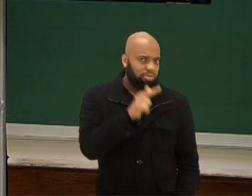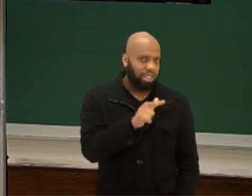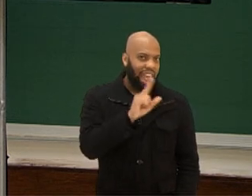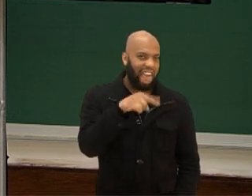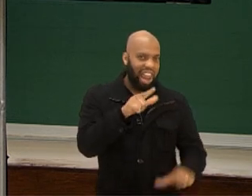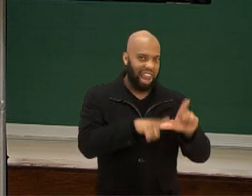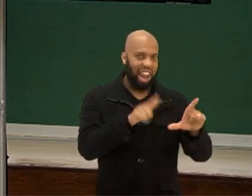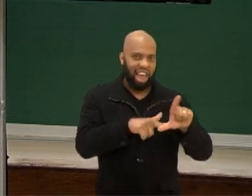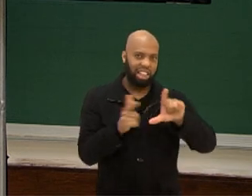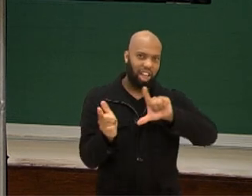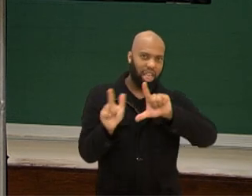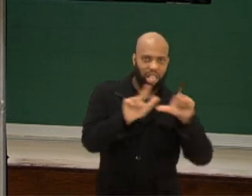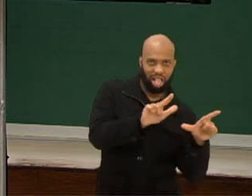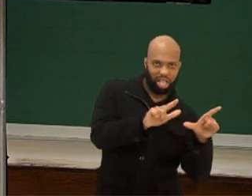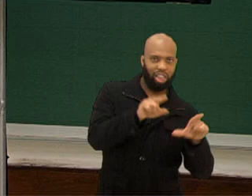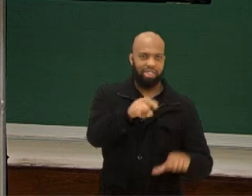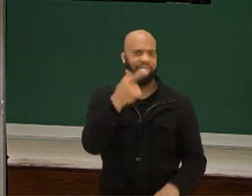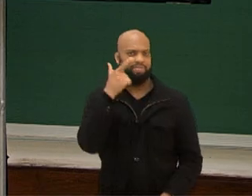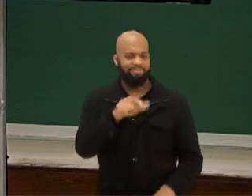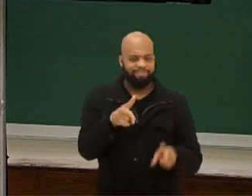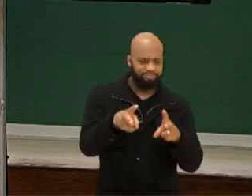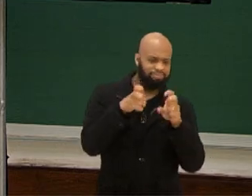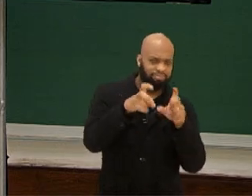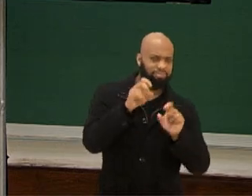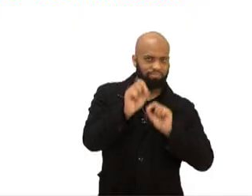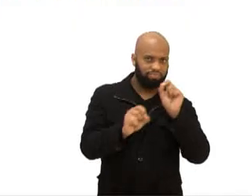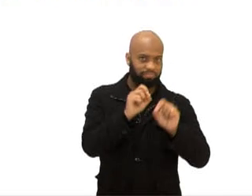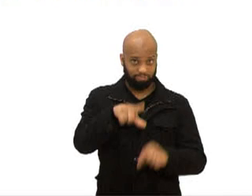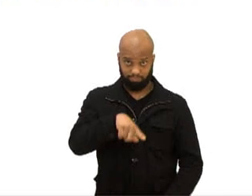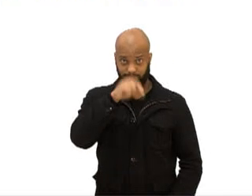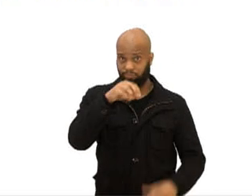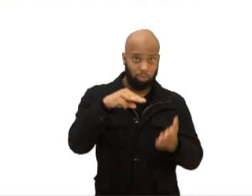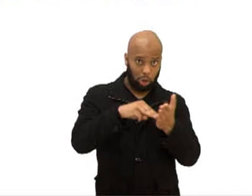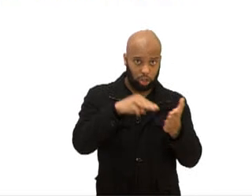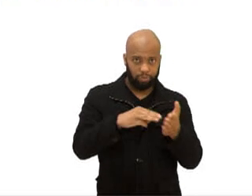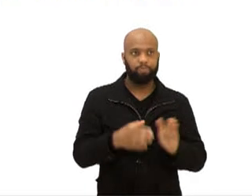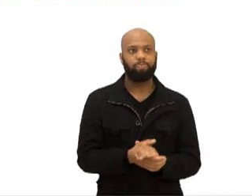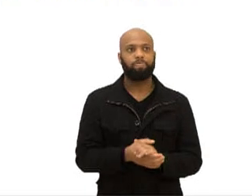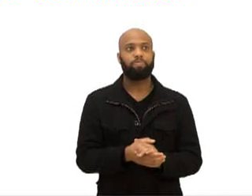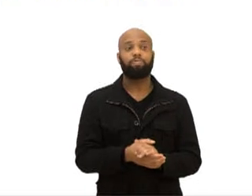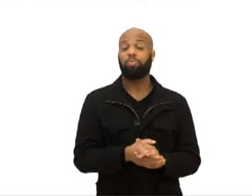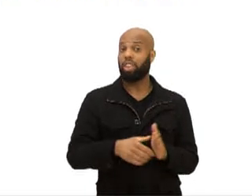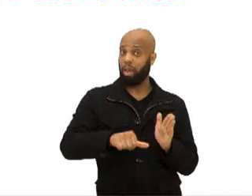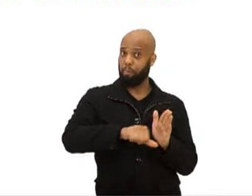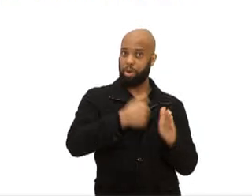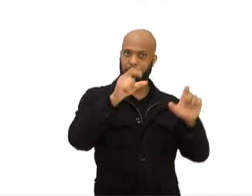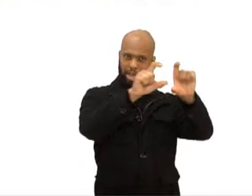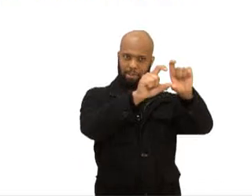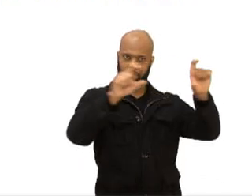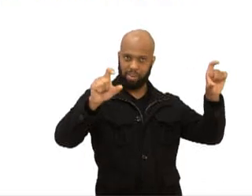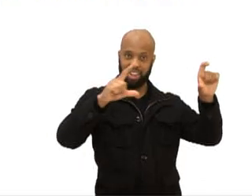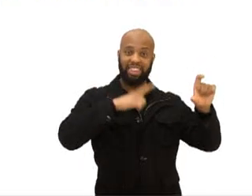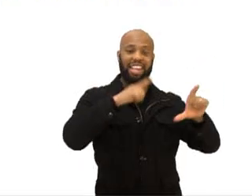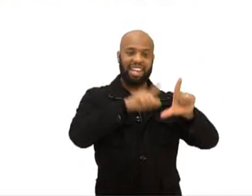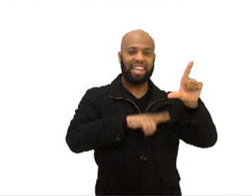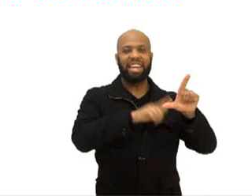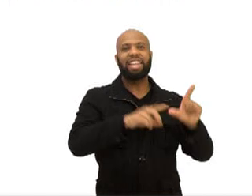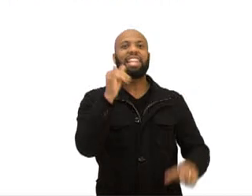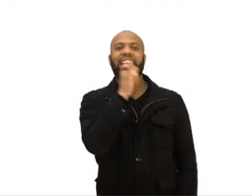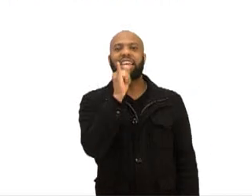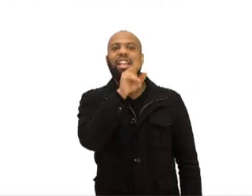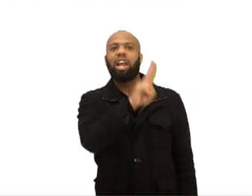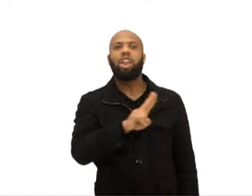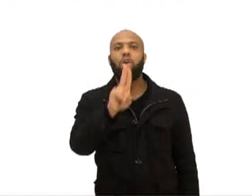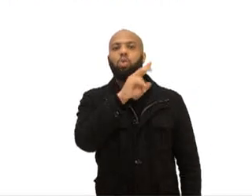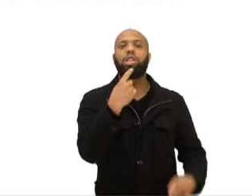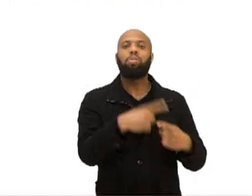dessas sentenças ali escolhidas o motivo? Olha o que eu coloquei para vocês. Na primeira sentença, o itálico foi utilizado